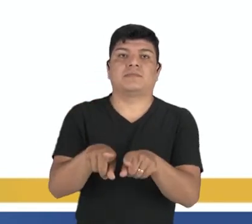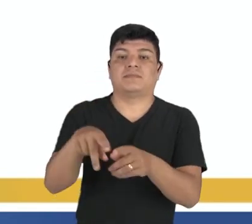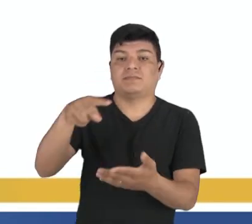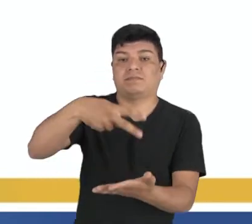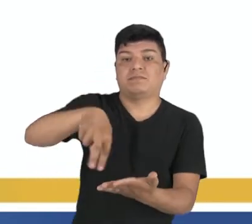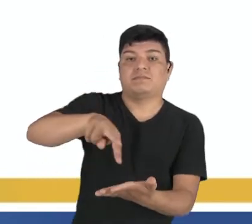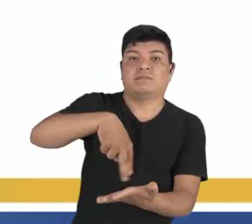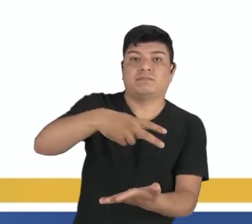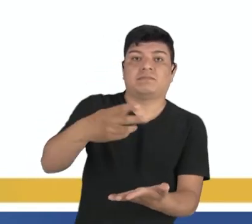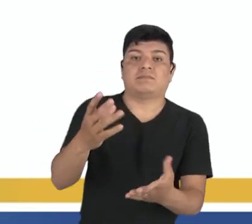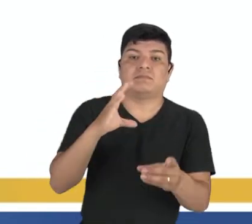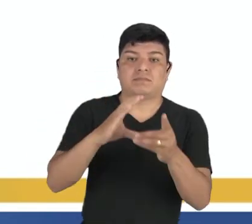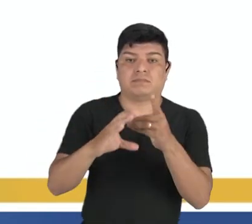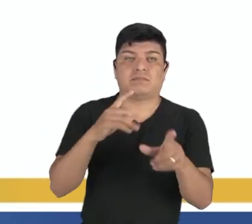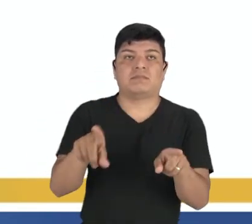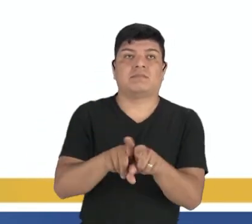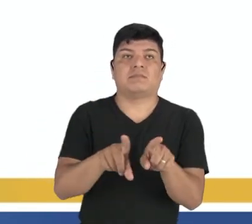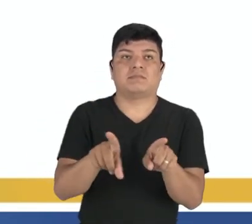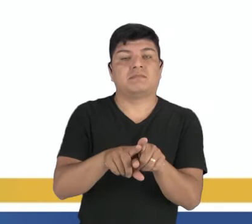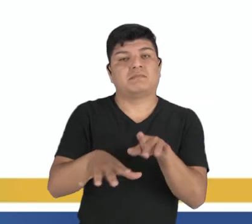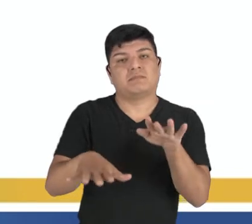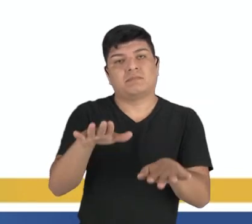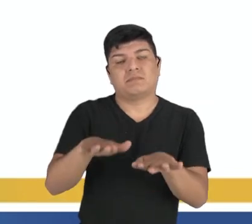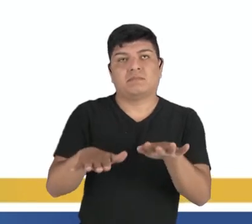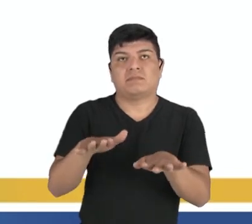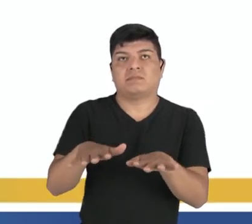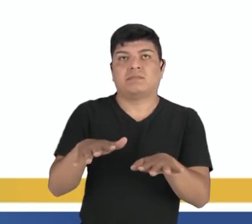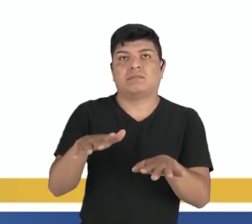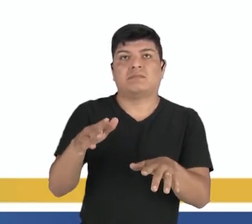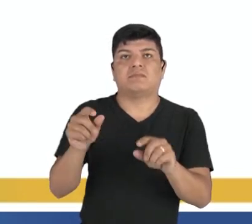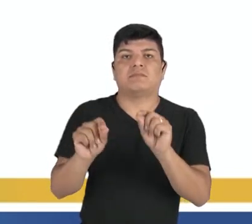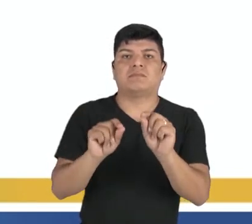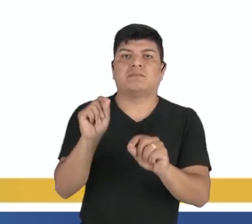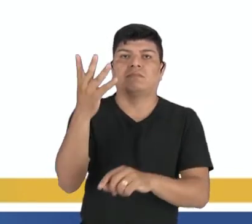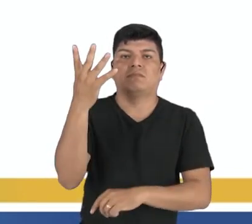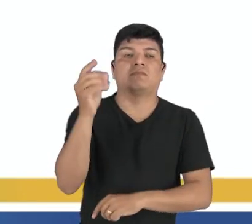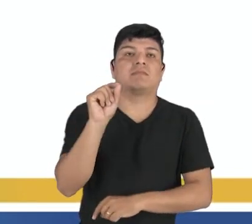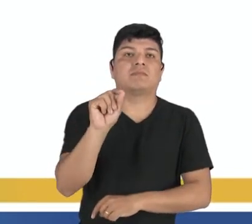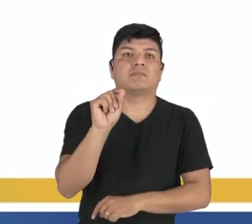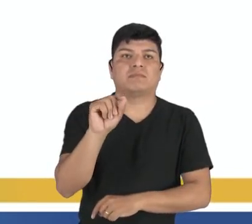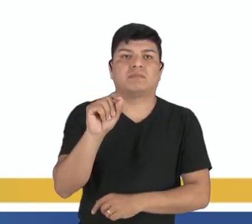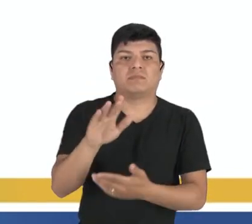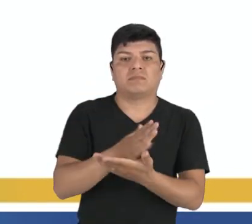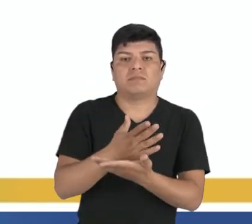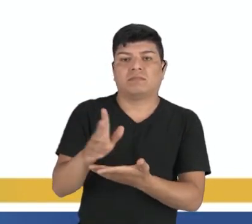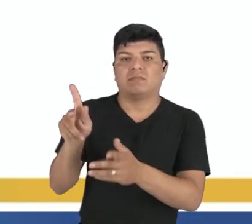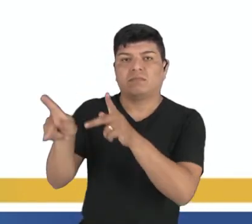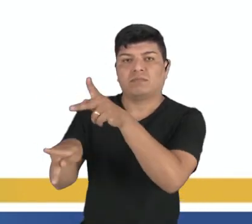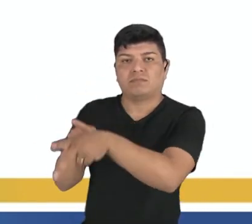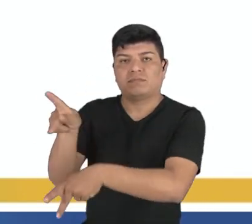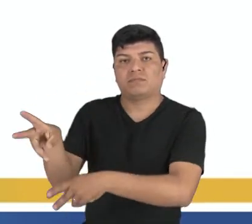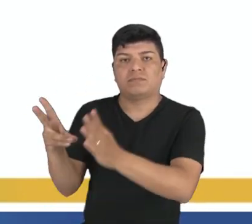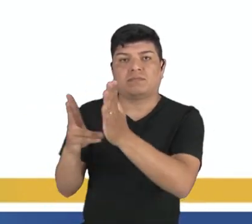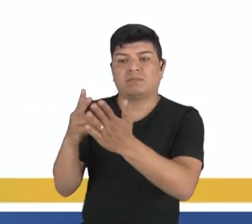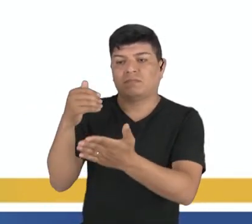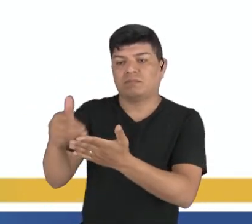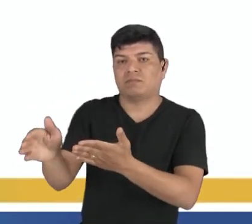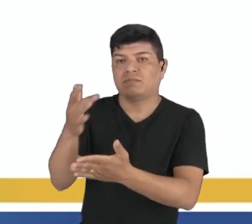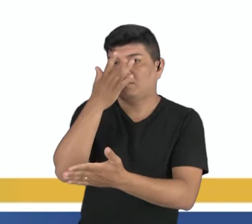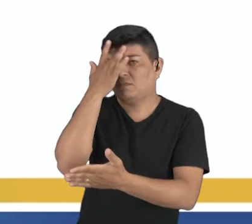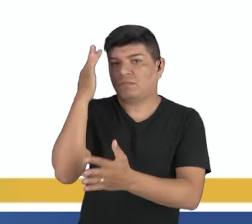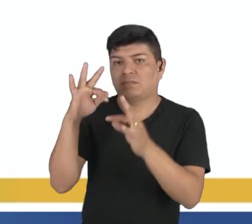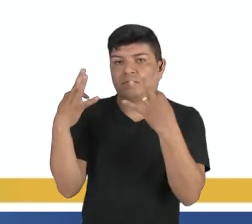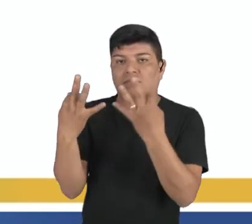é ritualística e ela tem mais ou menos a ver com o seguinte fato. Para alguns povos indígenas, quando eles perdem seus